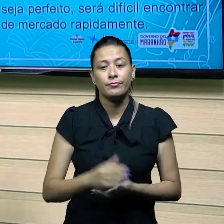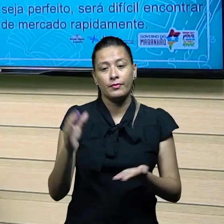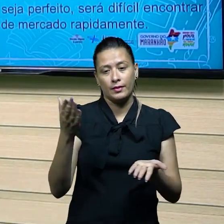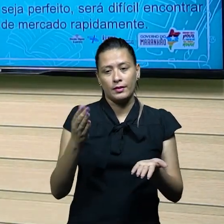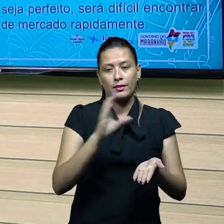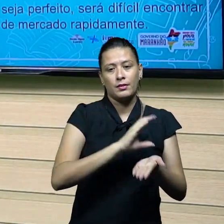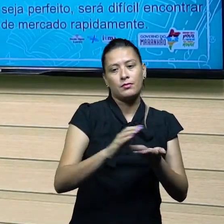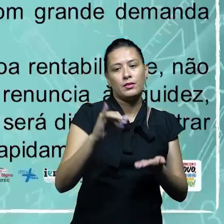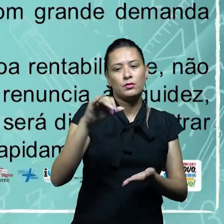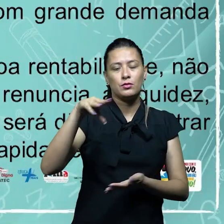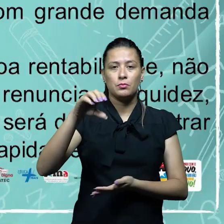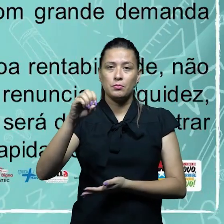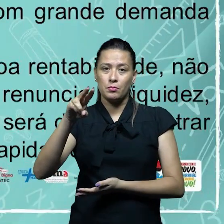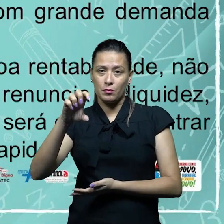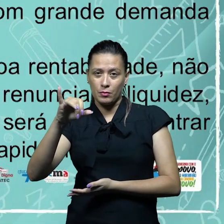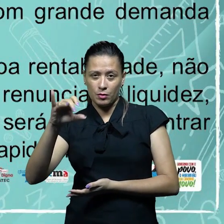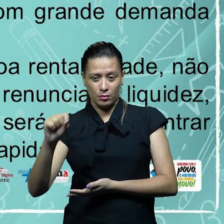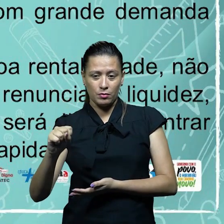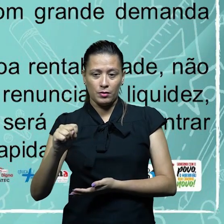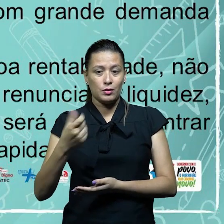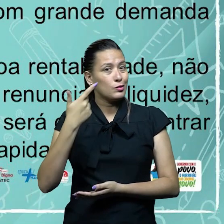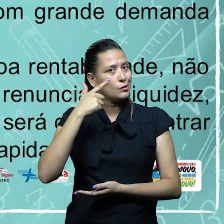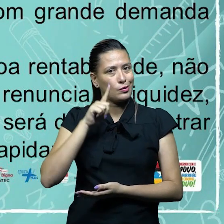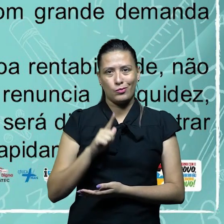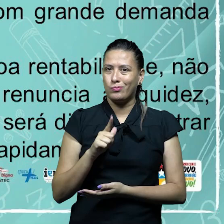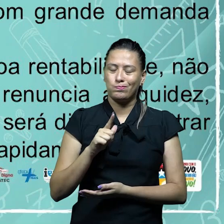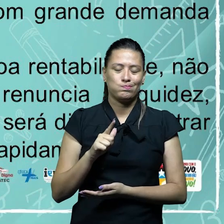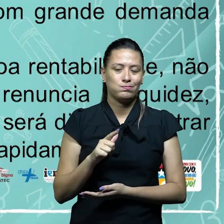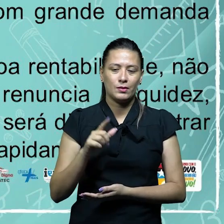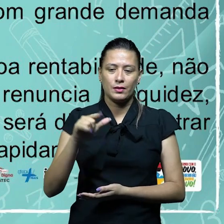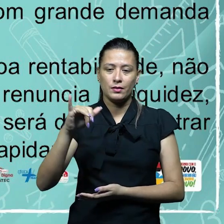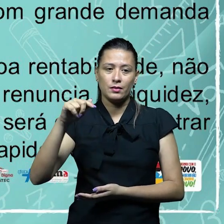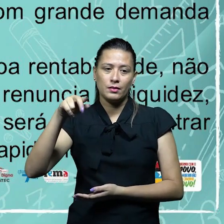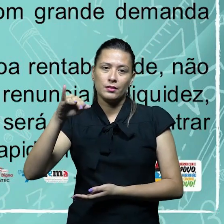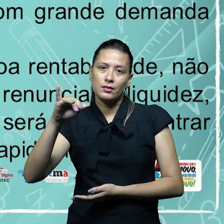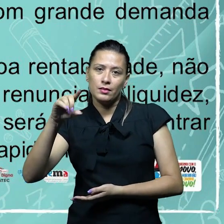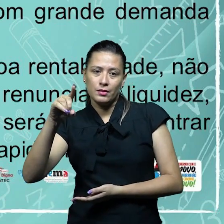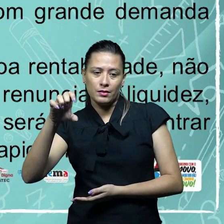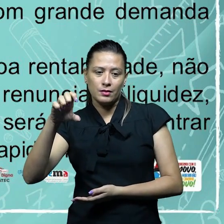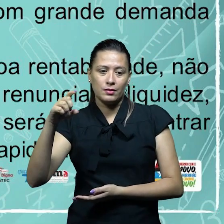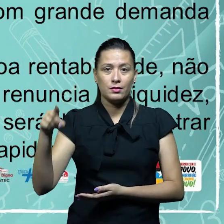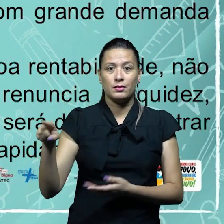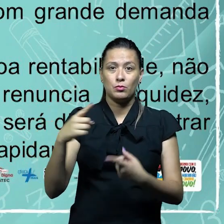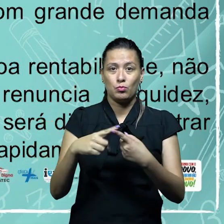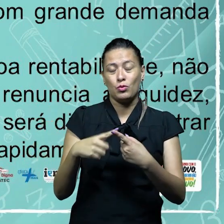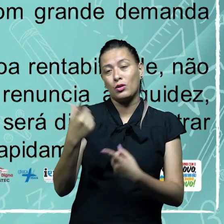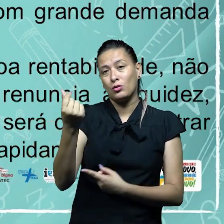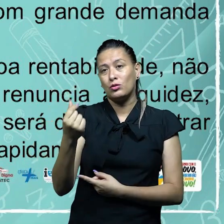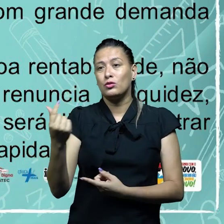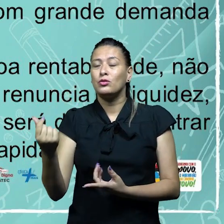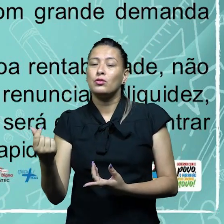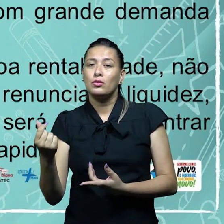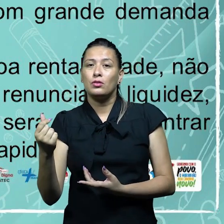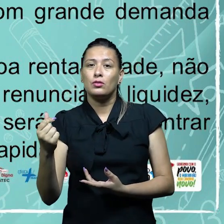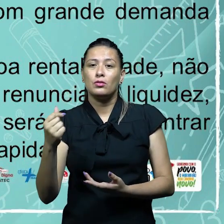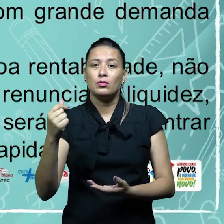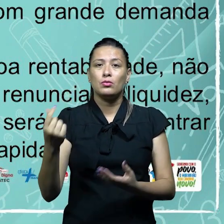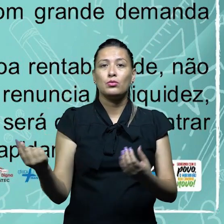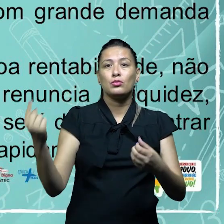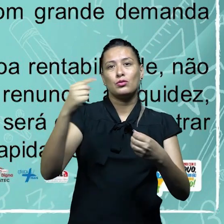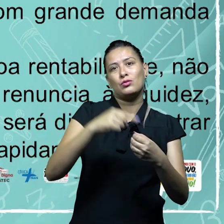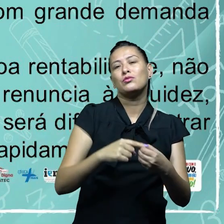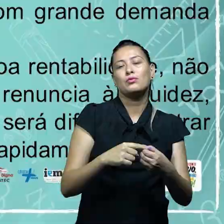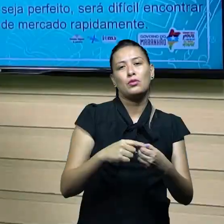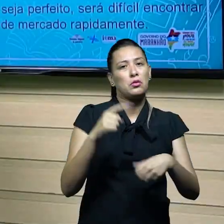bem? Porque ele está investindo em imóvel. Pois mesmo que esse apartamento seja perfeito, será difícil encontrar alguém disposto a pagar o seu valor de mercado